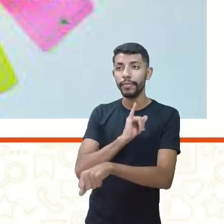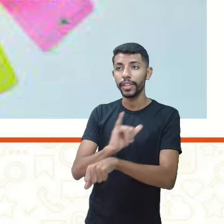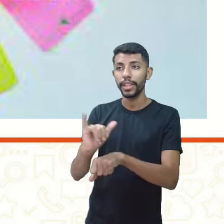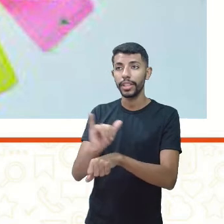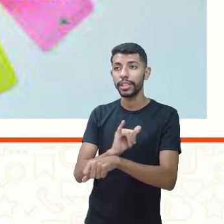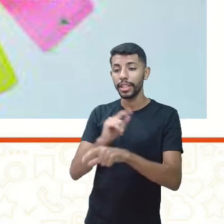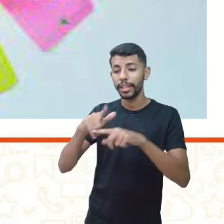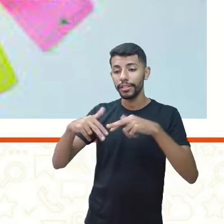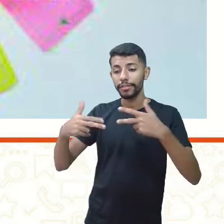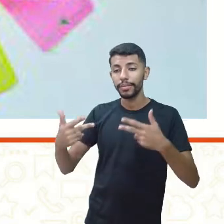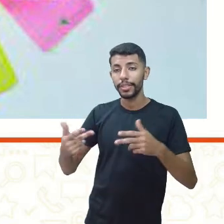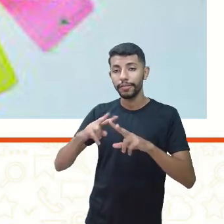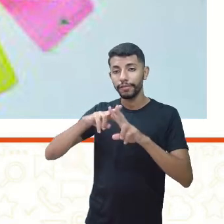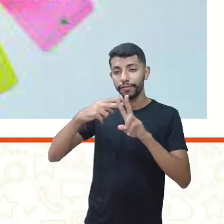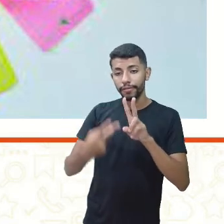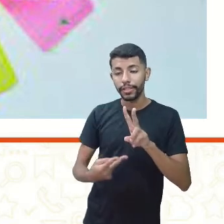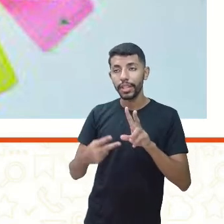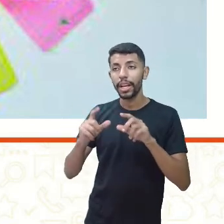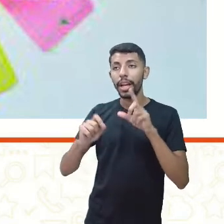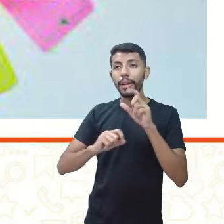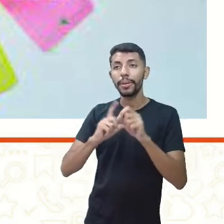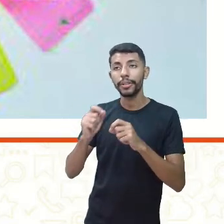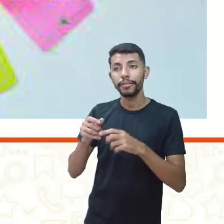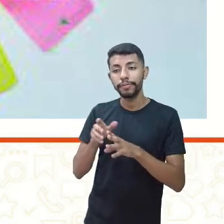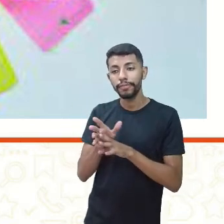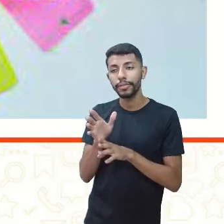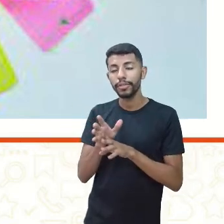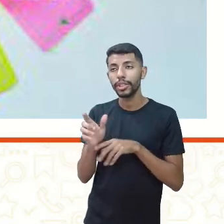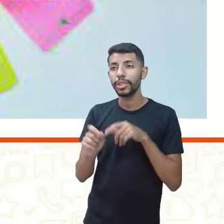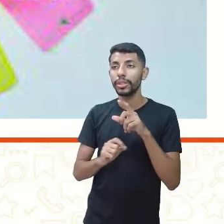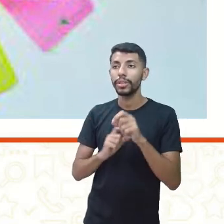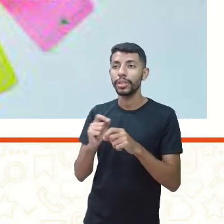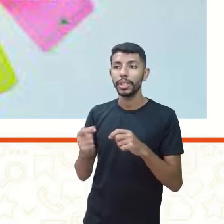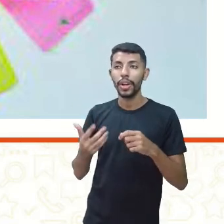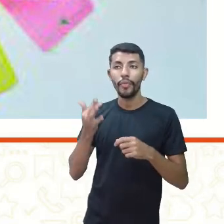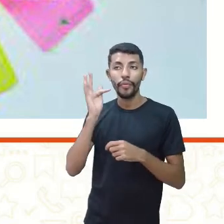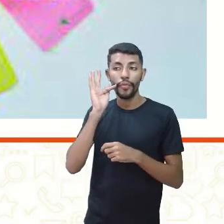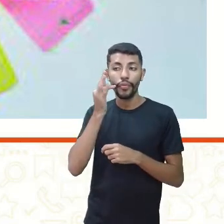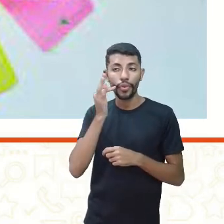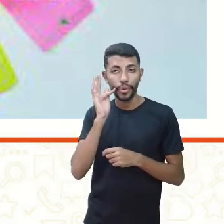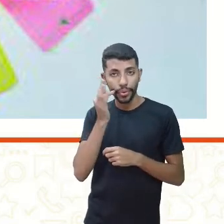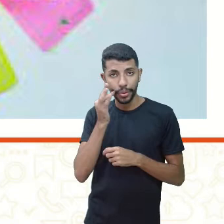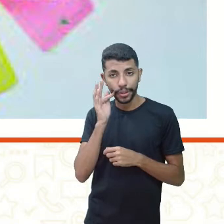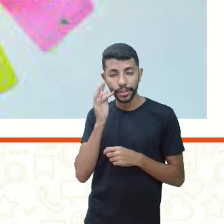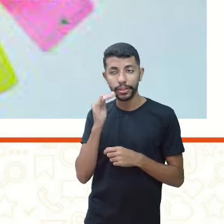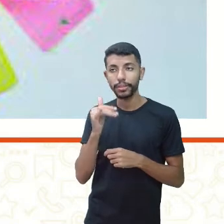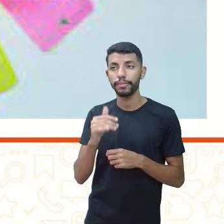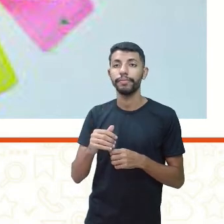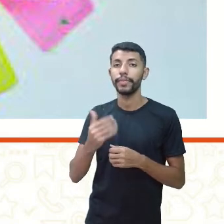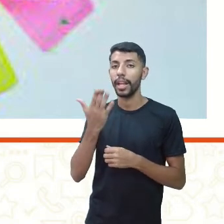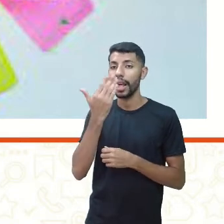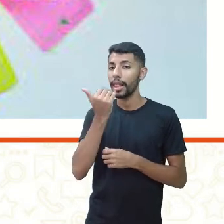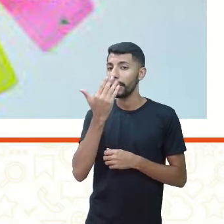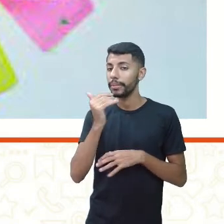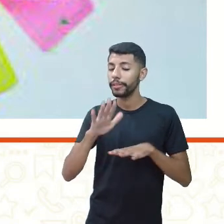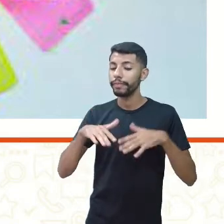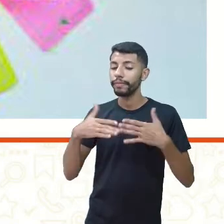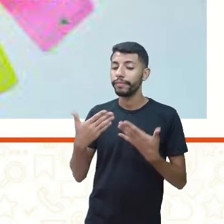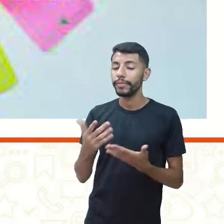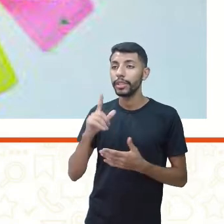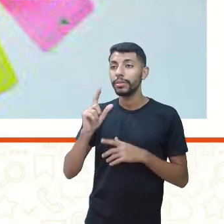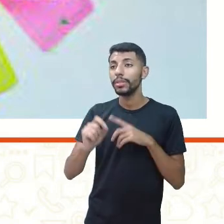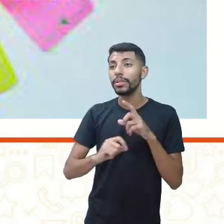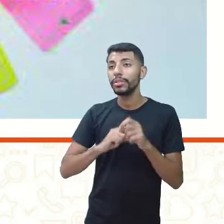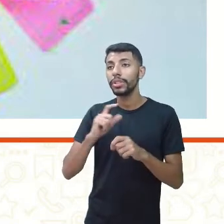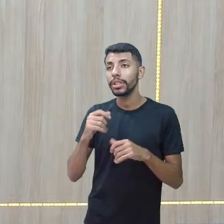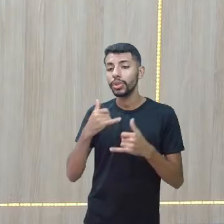o recurso, ele sugere que seja explorado frutas, alimentos. Então, é um jogo de